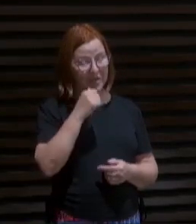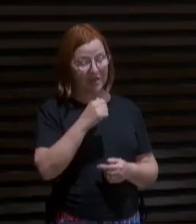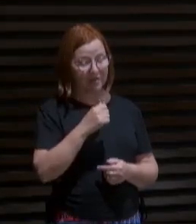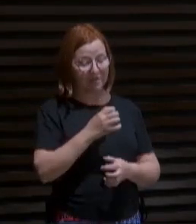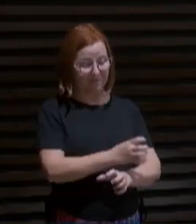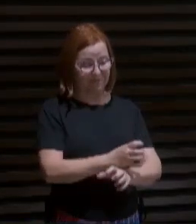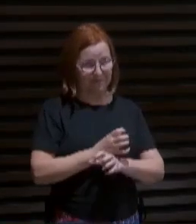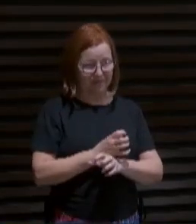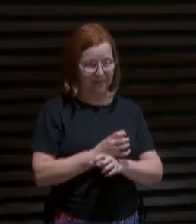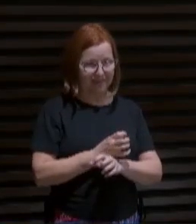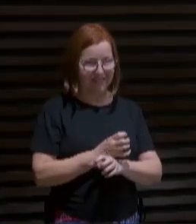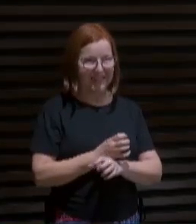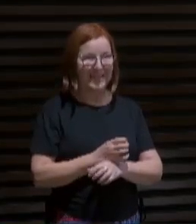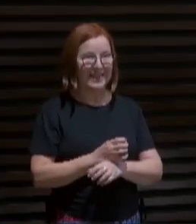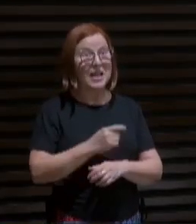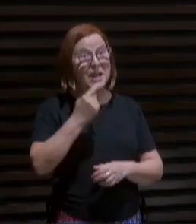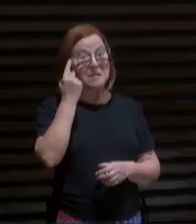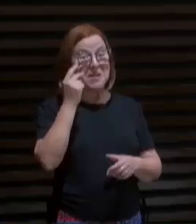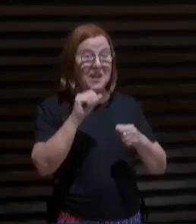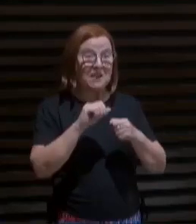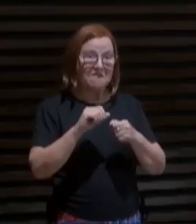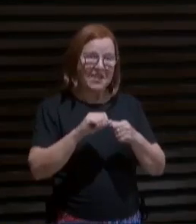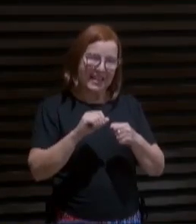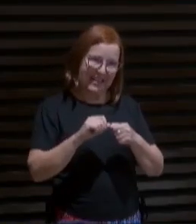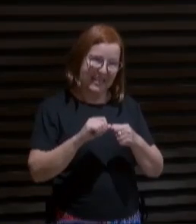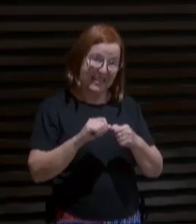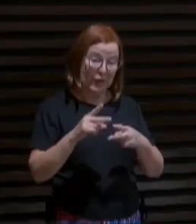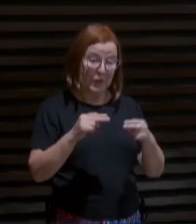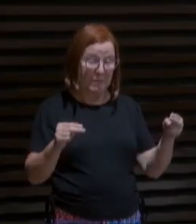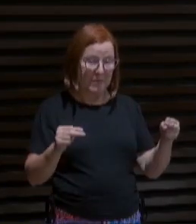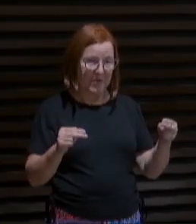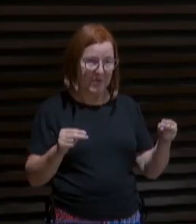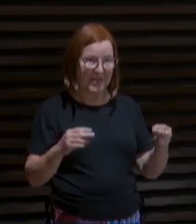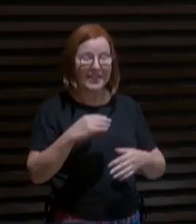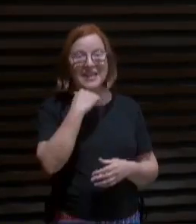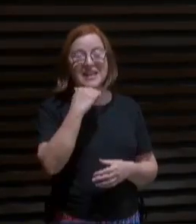para que ele possa fazer algo que o homem não pode fazer.